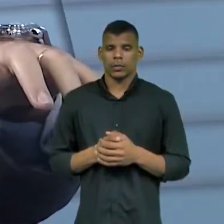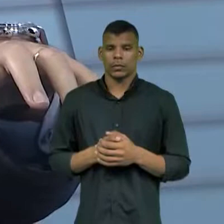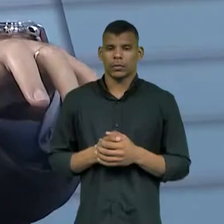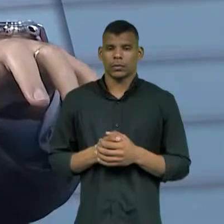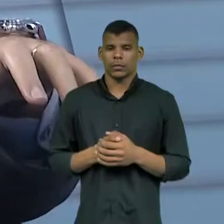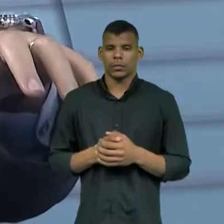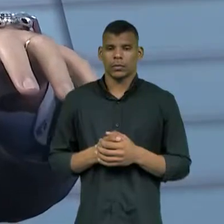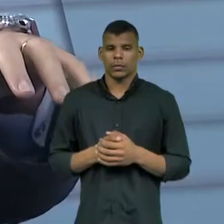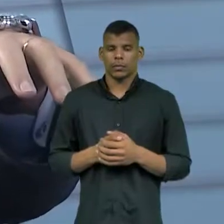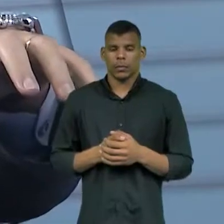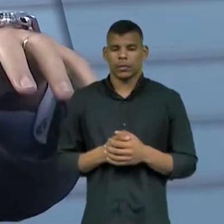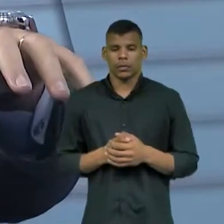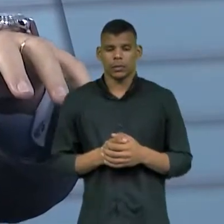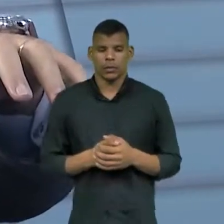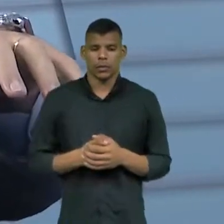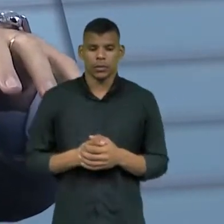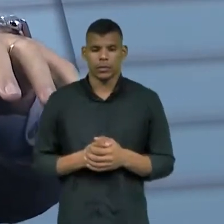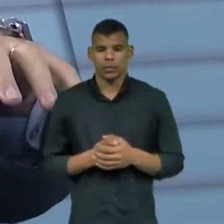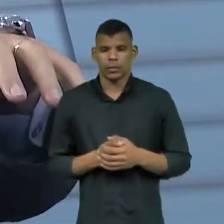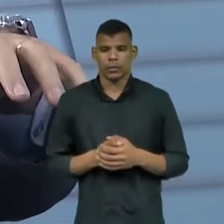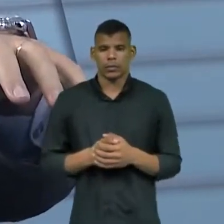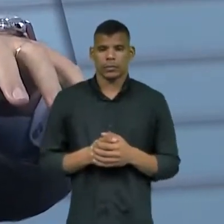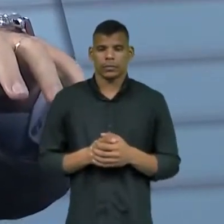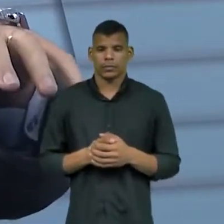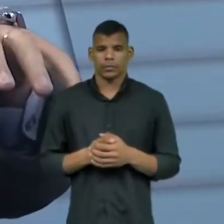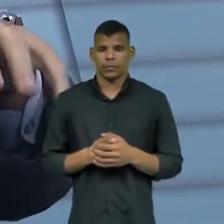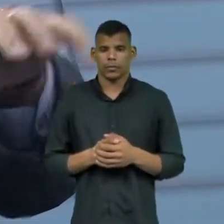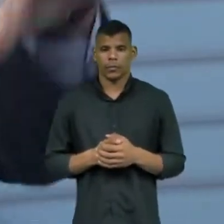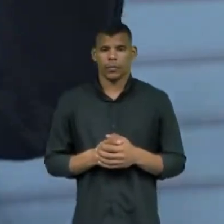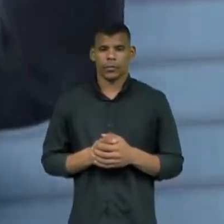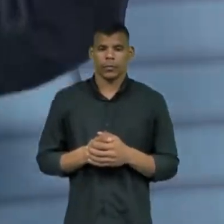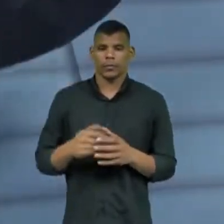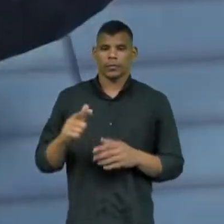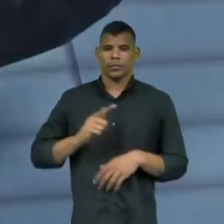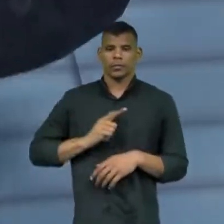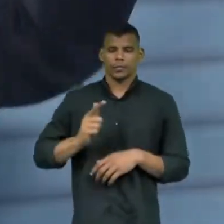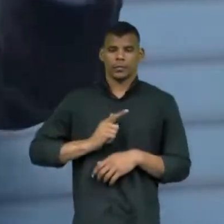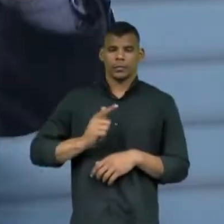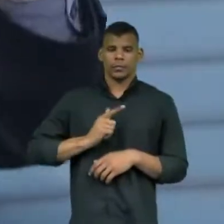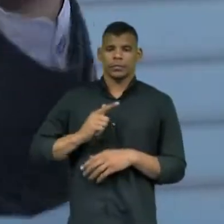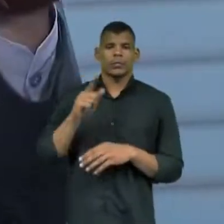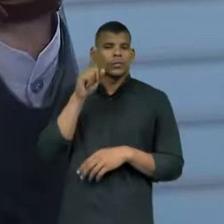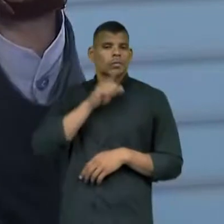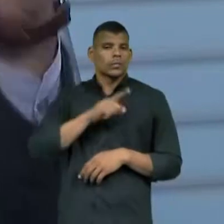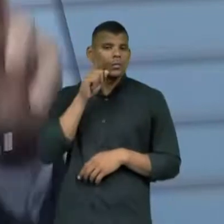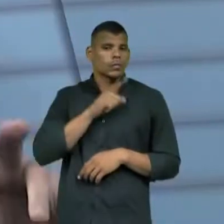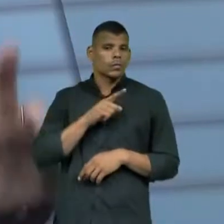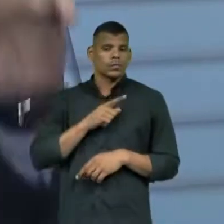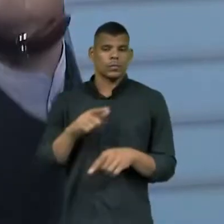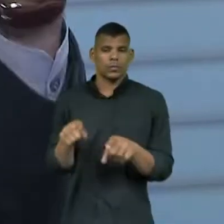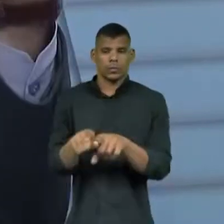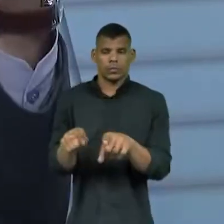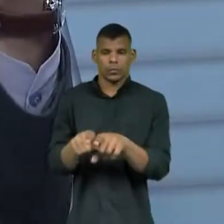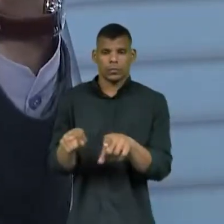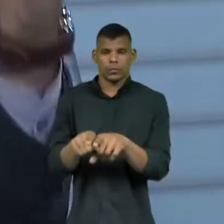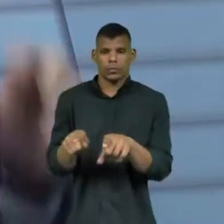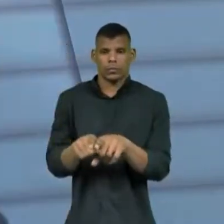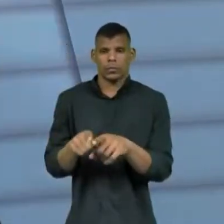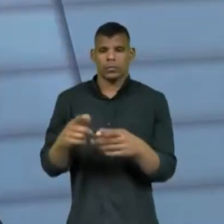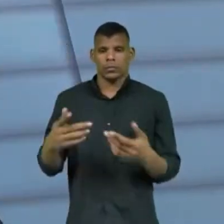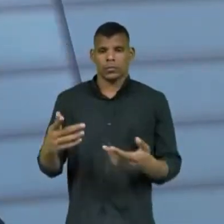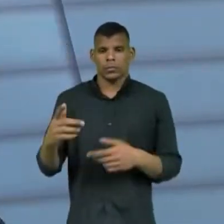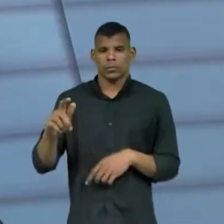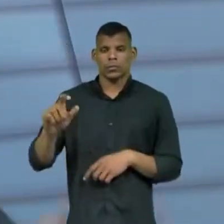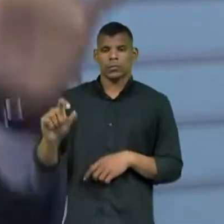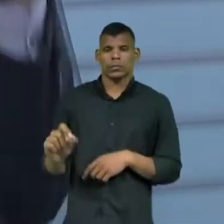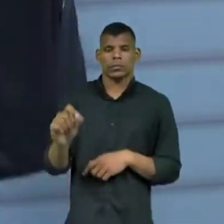principalmente, Taiwan, Coreia, Japão, Vietnã. E os Estados Unidos, depois que houve a mudança de governo para